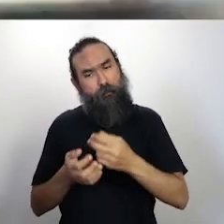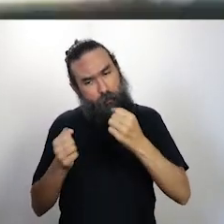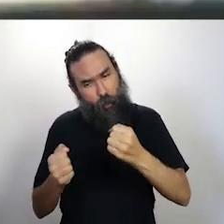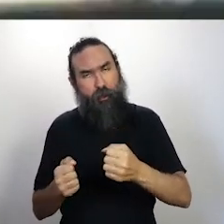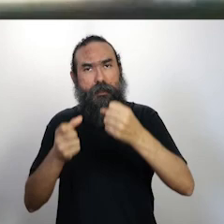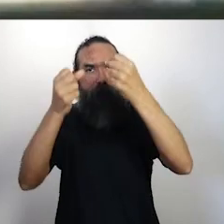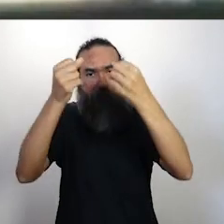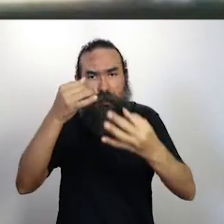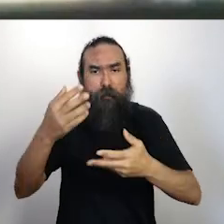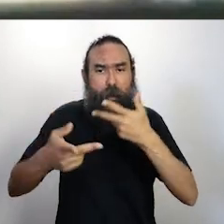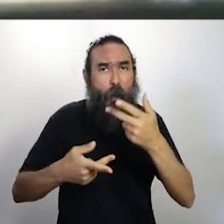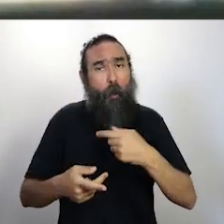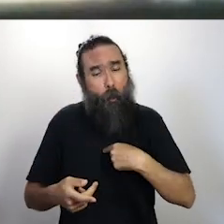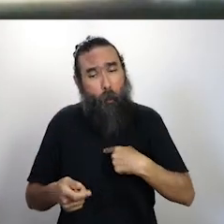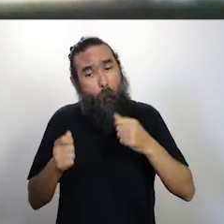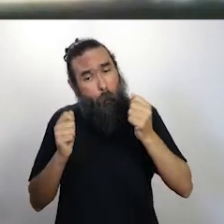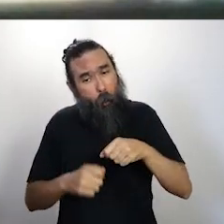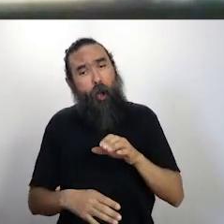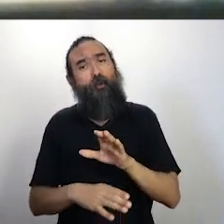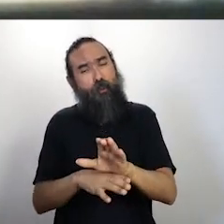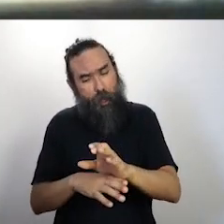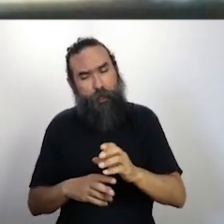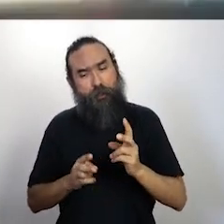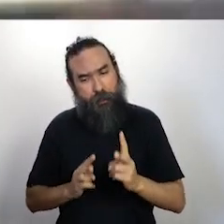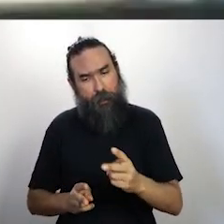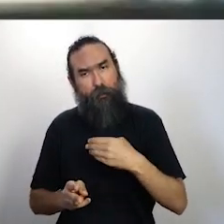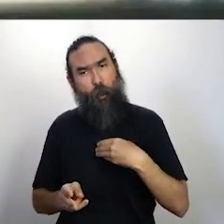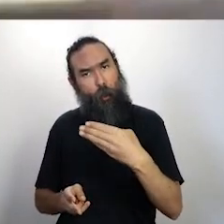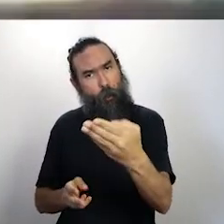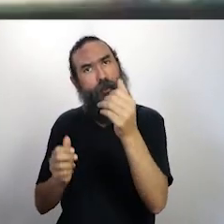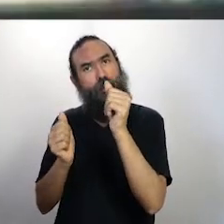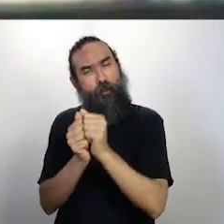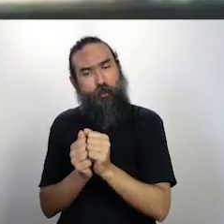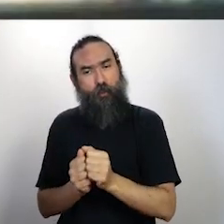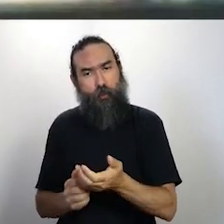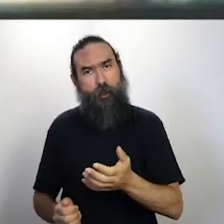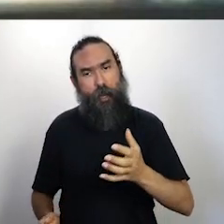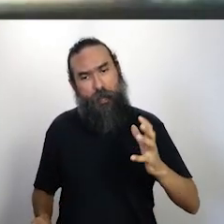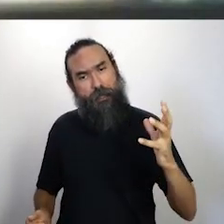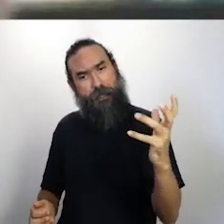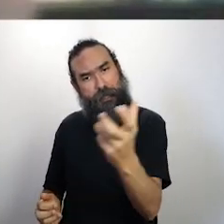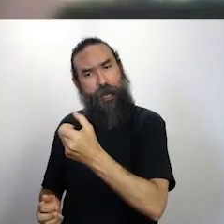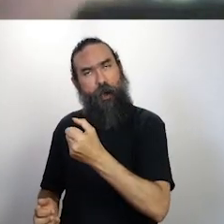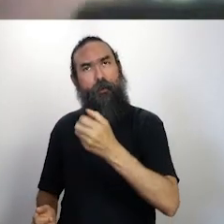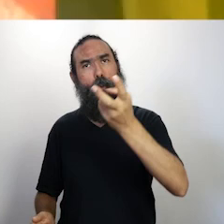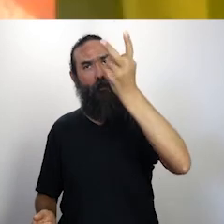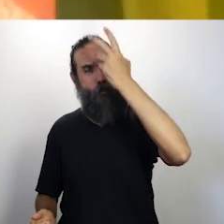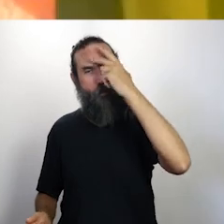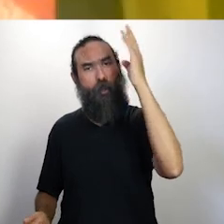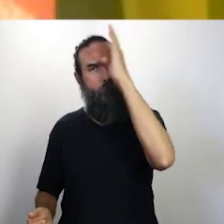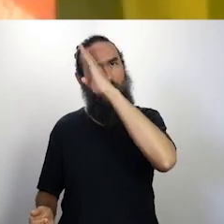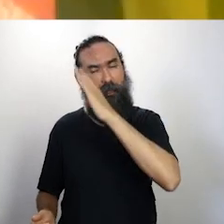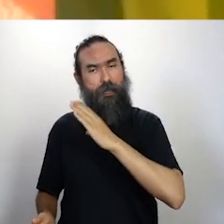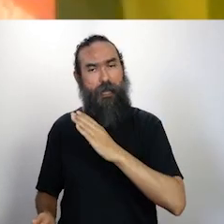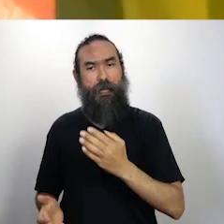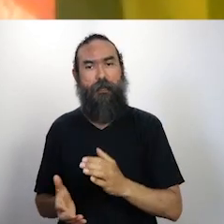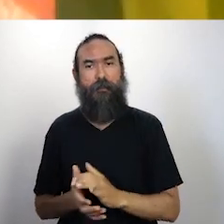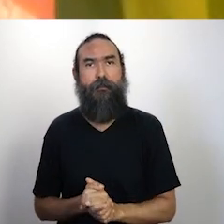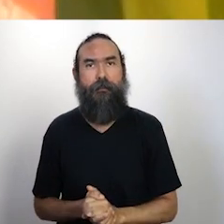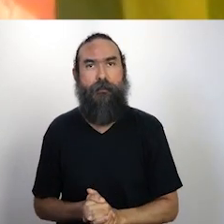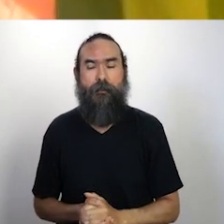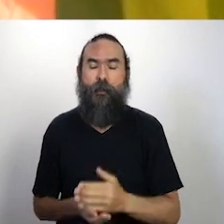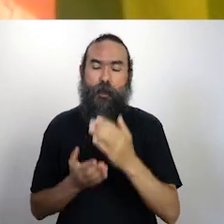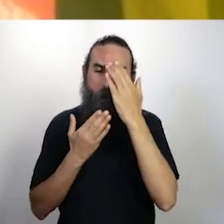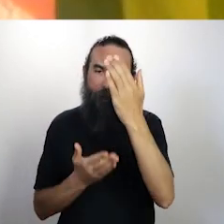sempre que eu puder ajudar eu estarei com vocês e salve a cultura brasileira salve o Lealdir Blanc obrigada